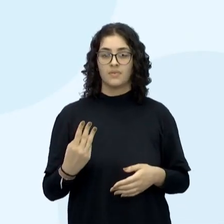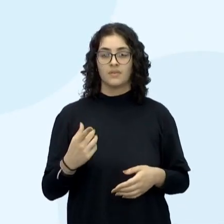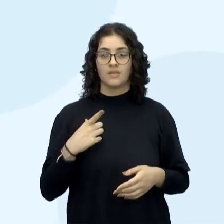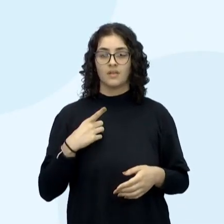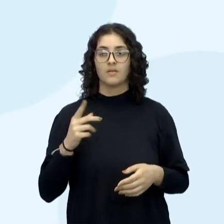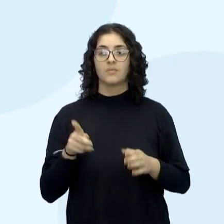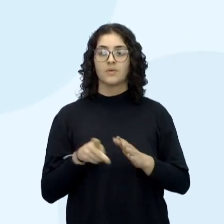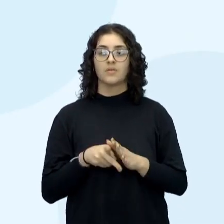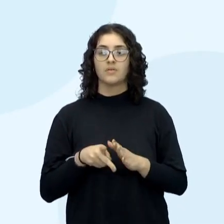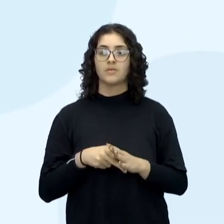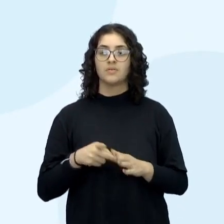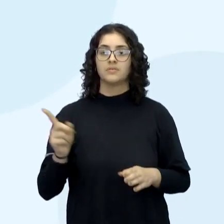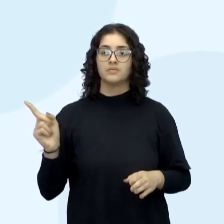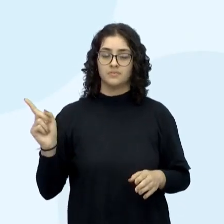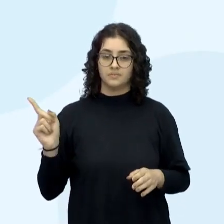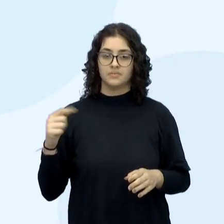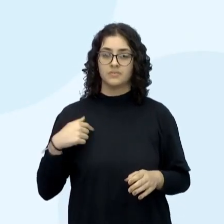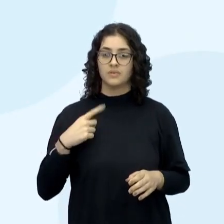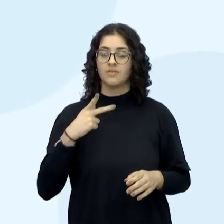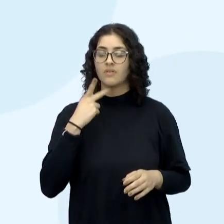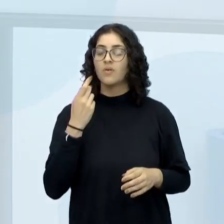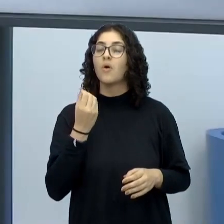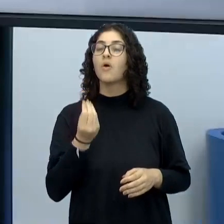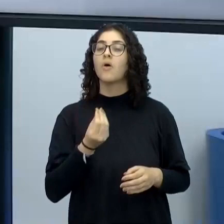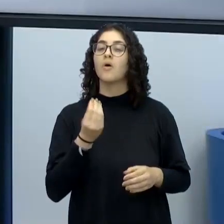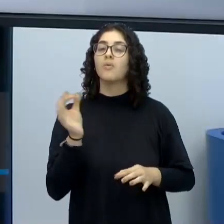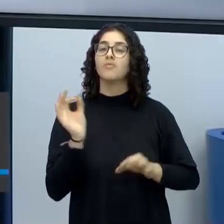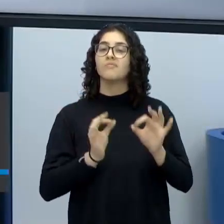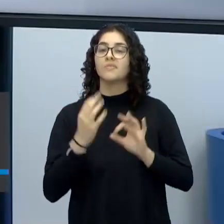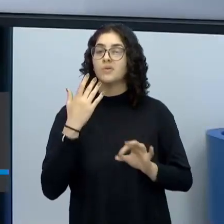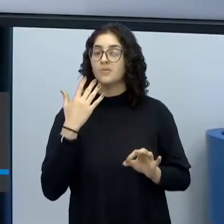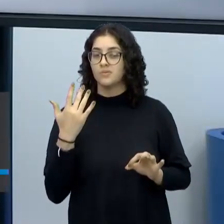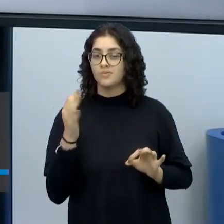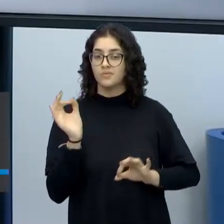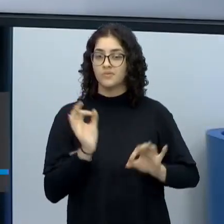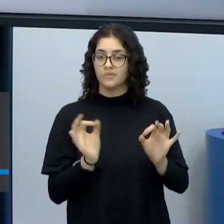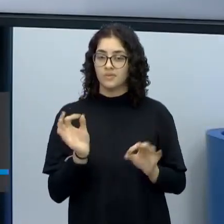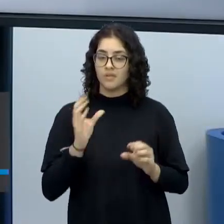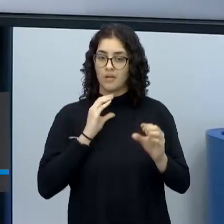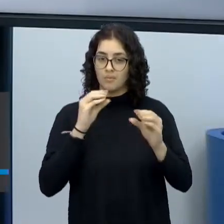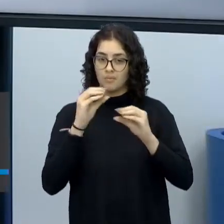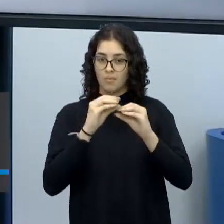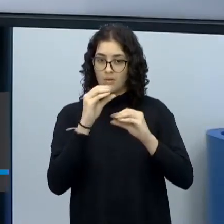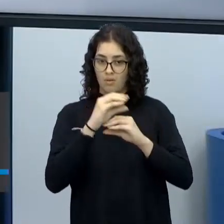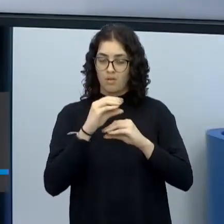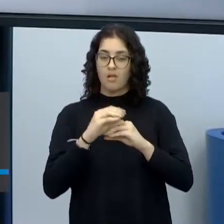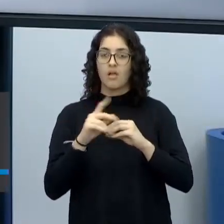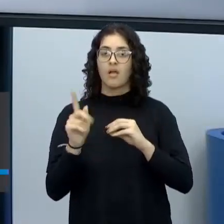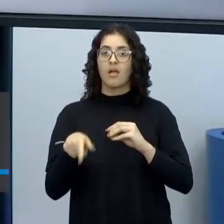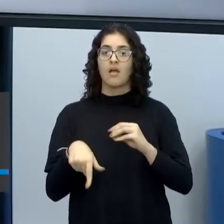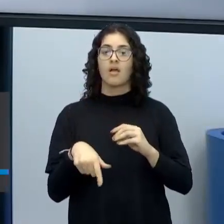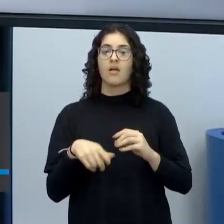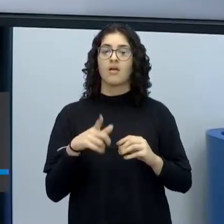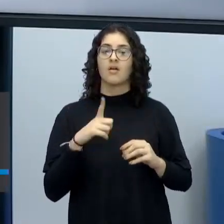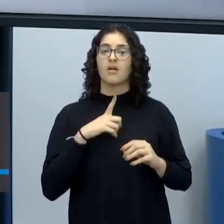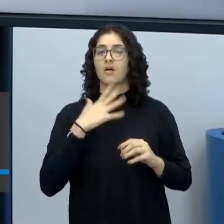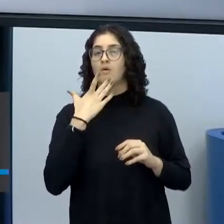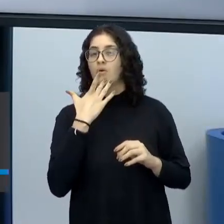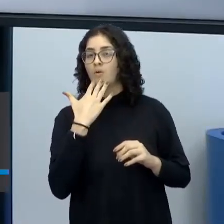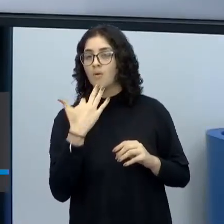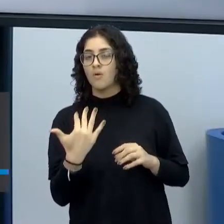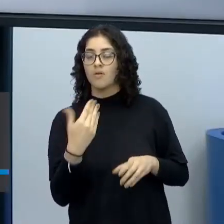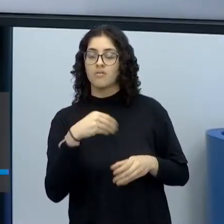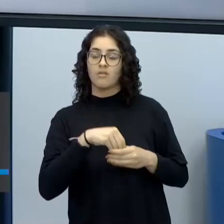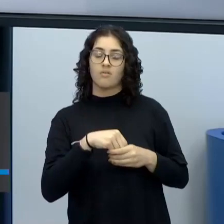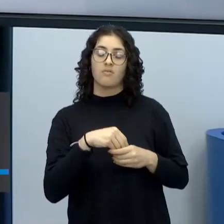do Scratch. Essa eu falei sobre a paleta de blocos, que a gente trabalhou até nessa última aula aí, quando estava eu e o Osmar, que são aquelas paletas que tem as cores e dentro